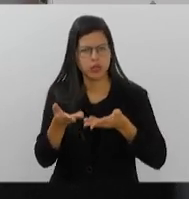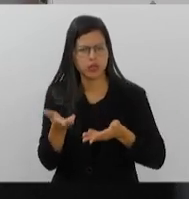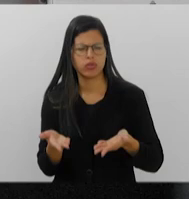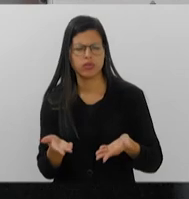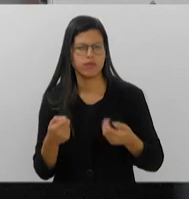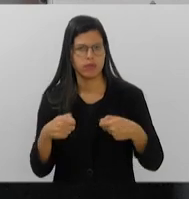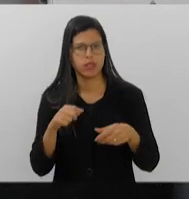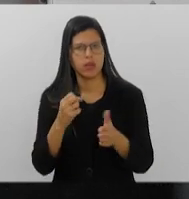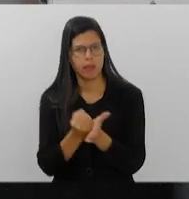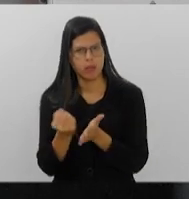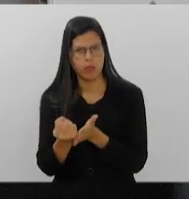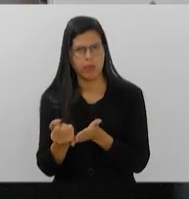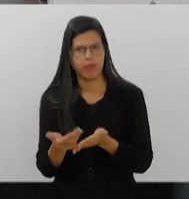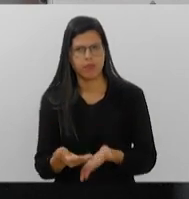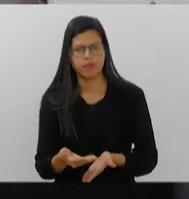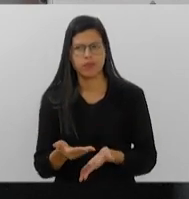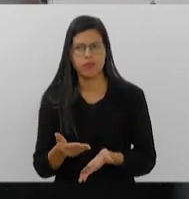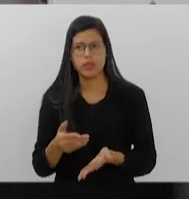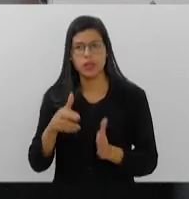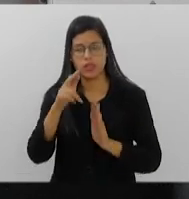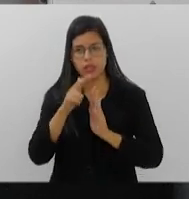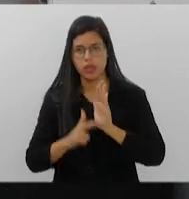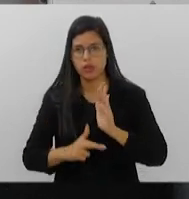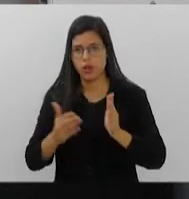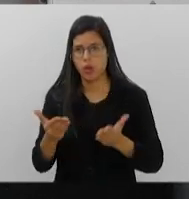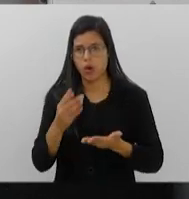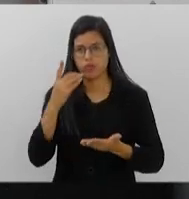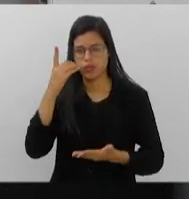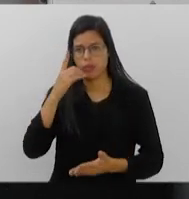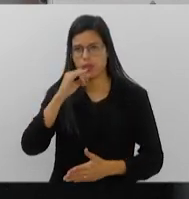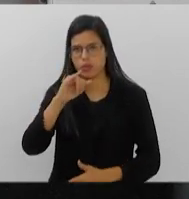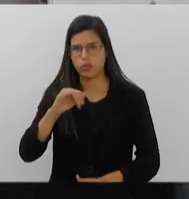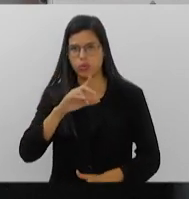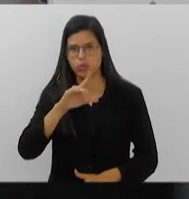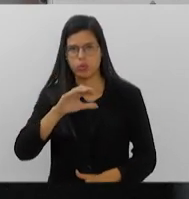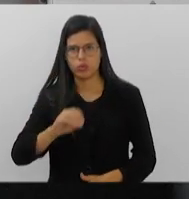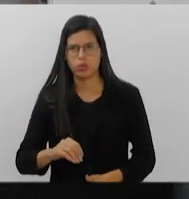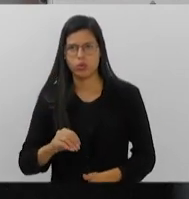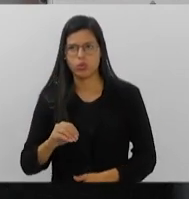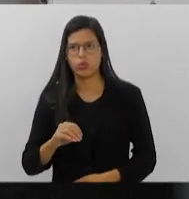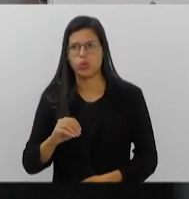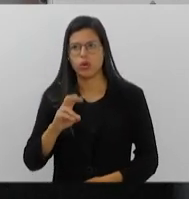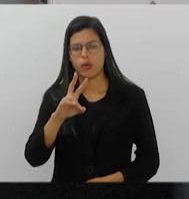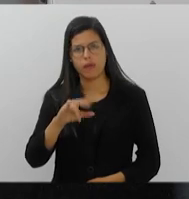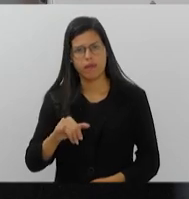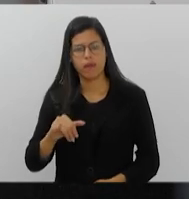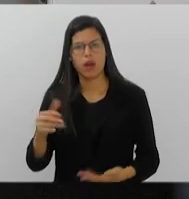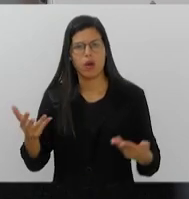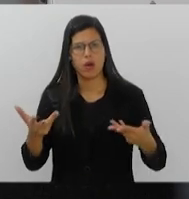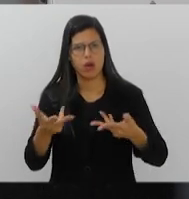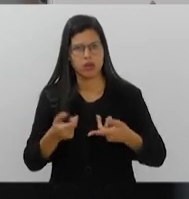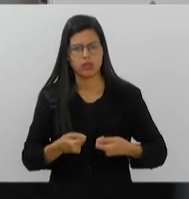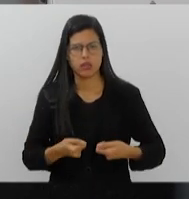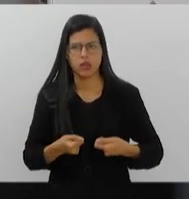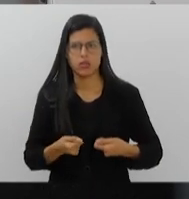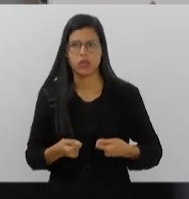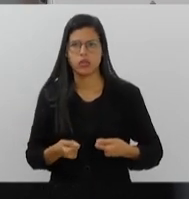Então, este relatório, que agora o deputado Júlio Rocha vai, com toda a excelência, sem dúvida nenhuma,